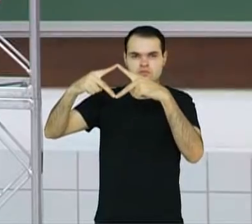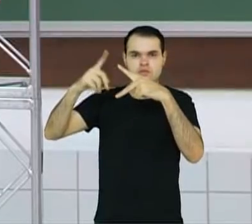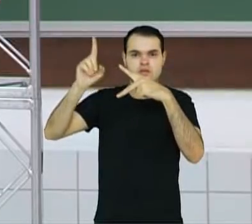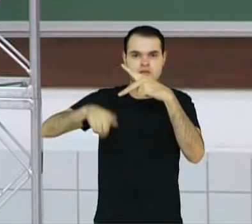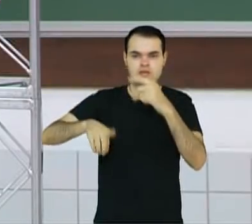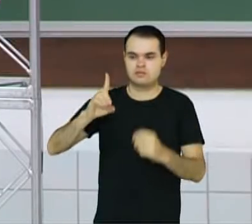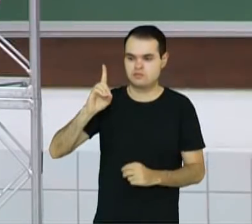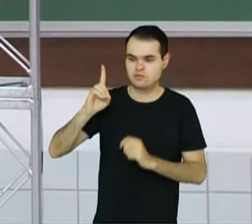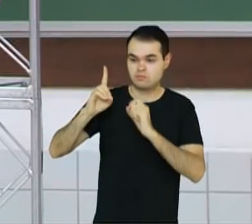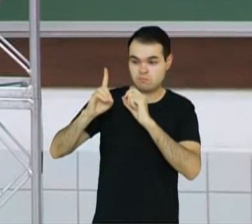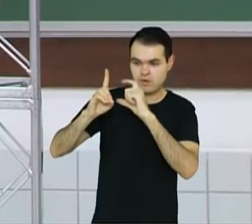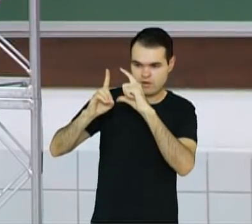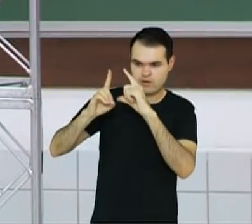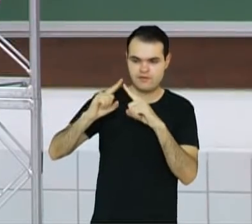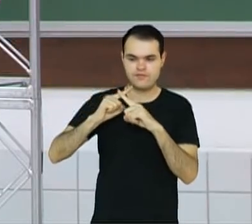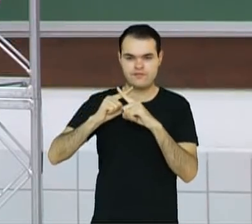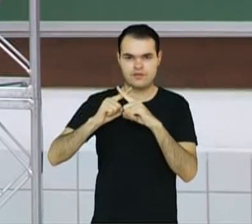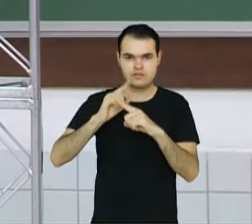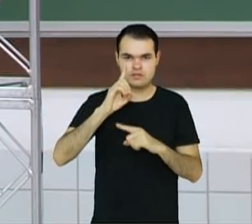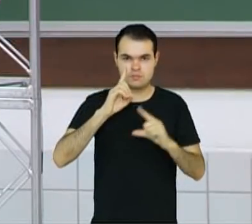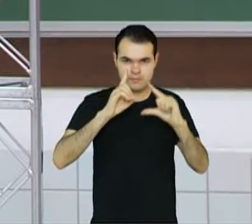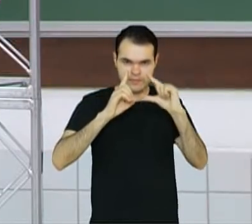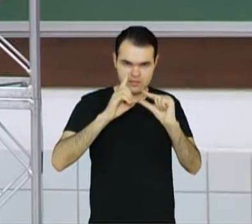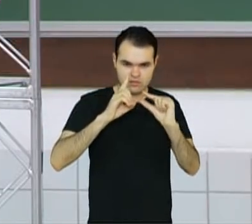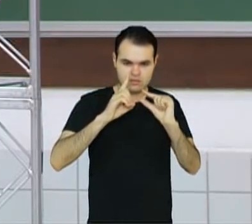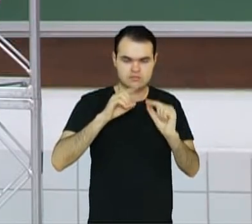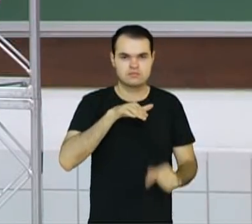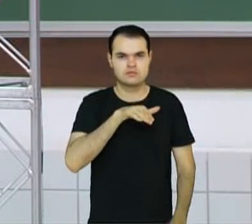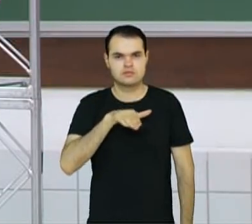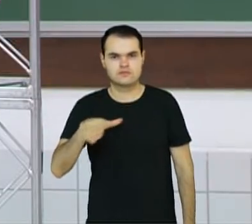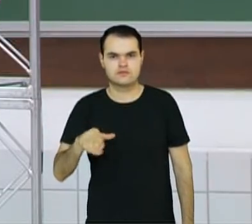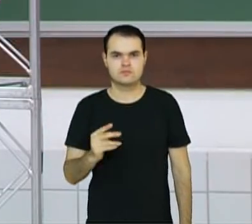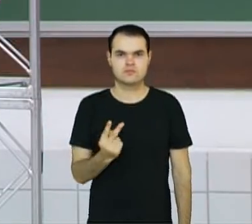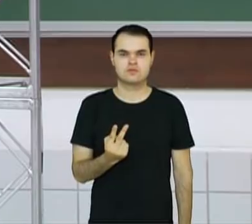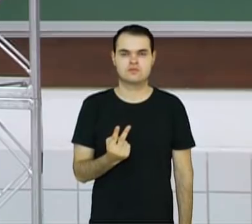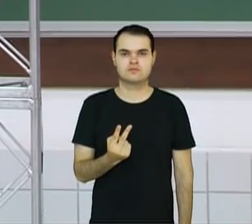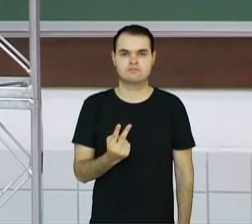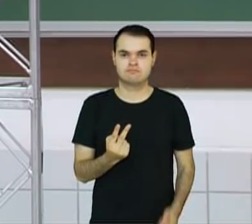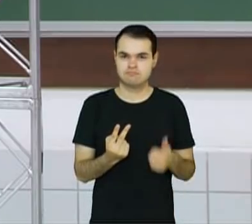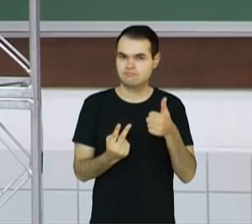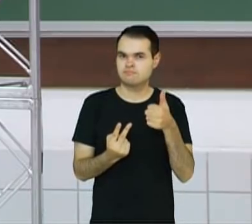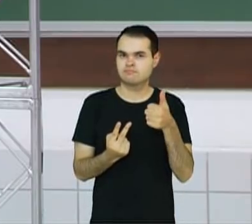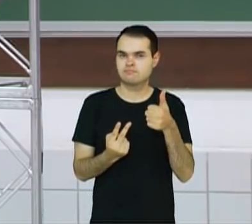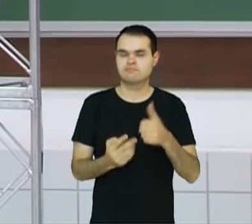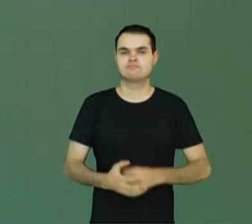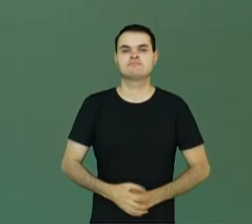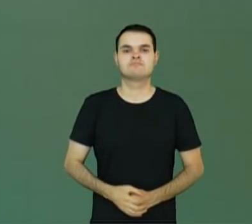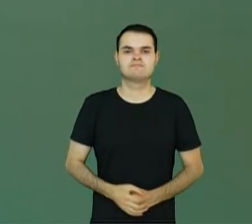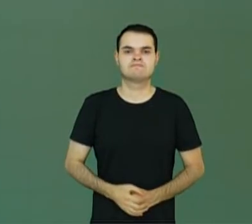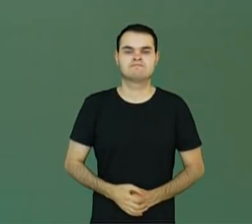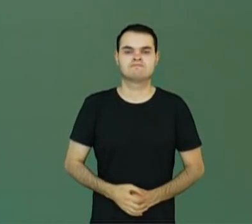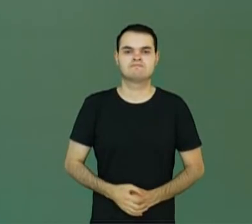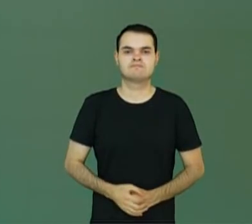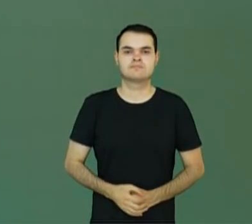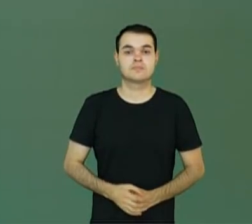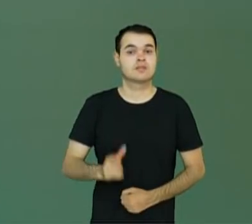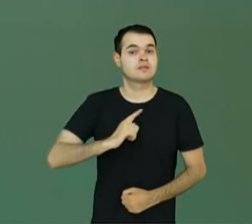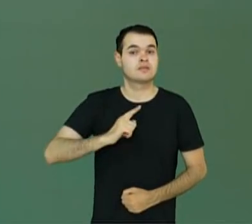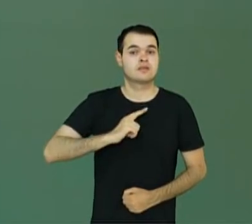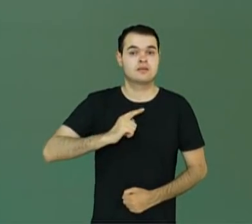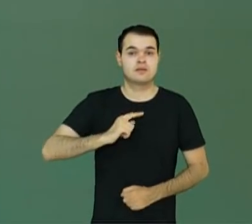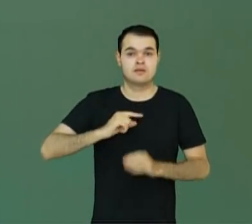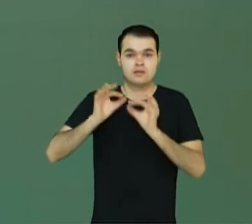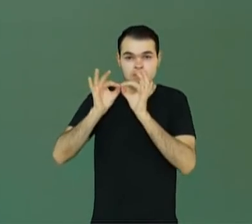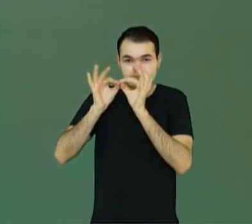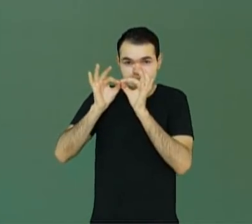maior vezes a diagonal menor dividido por 2. Certo? Muito bem. Eu tenho a medida da